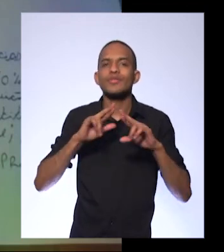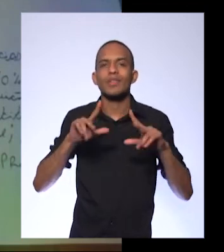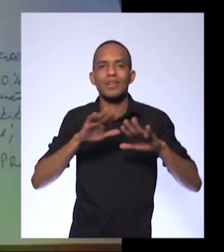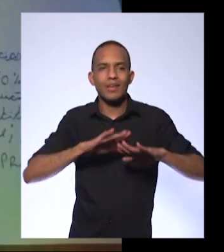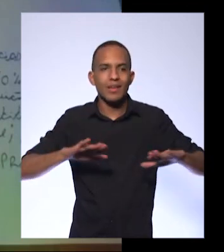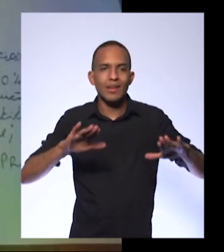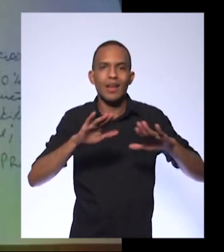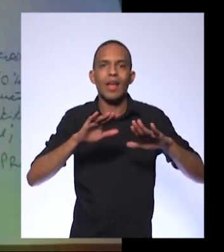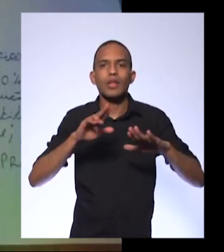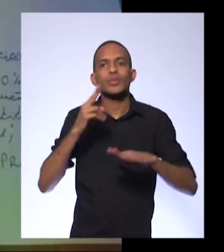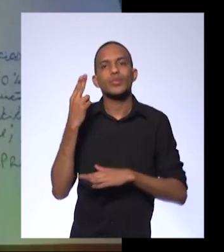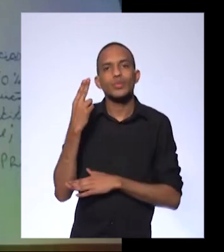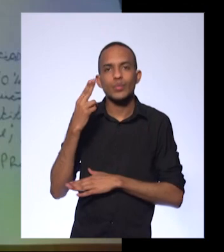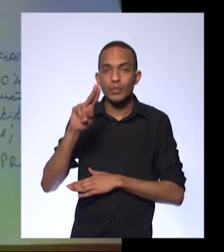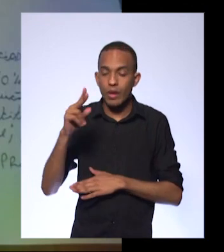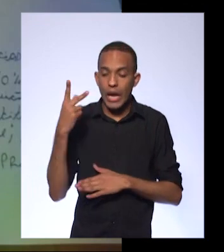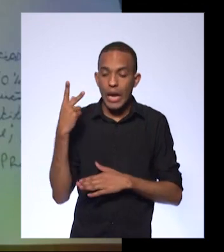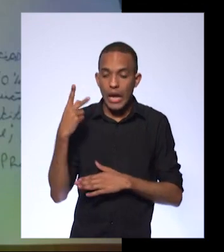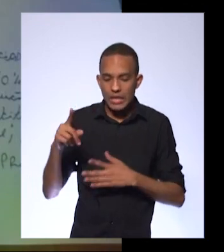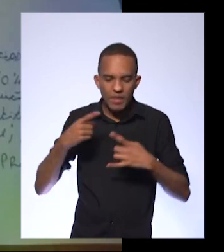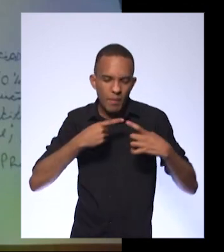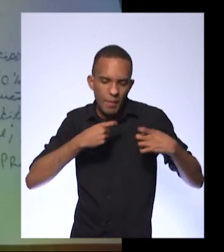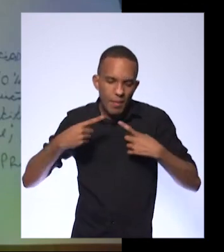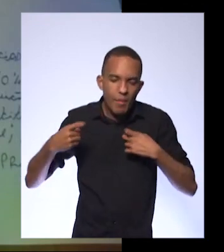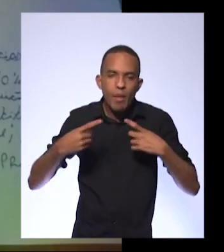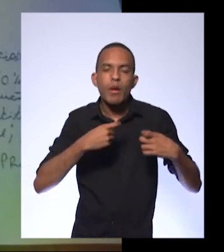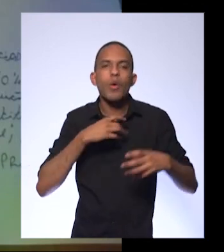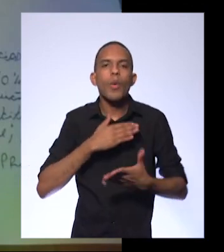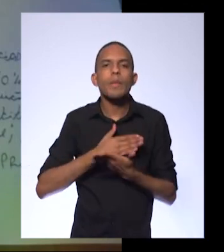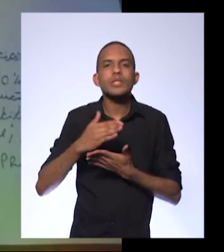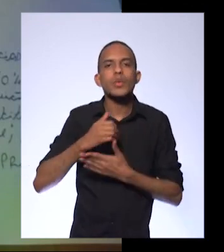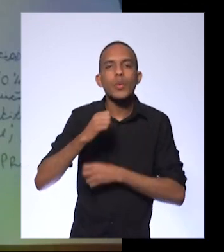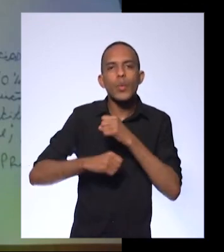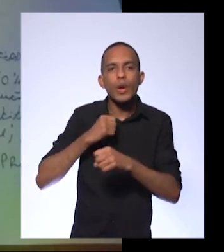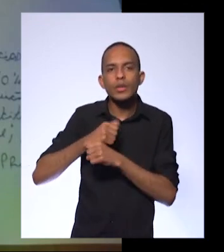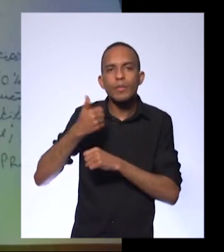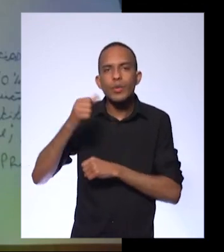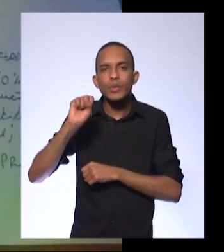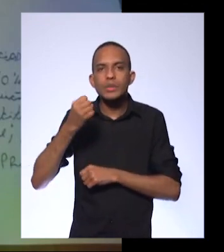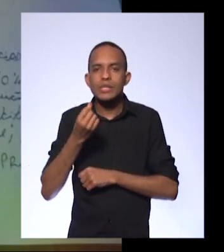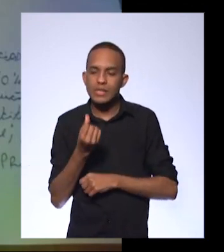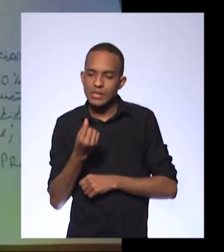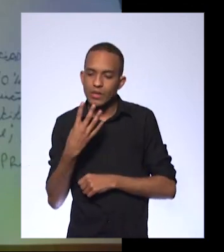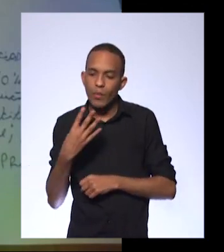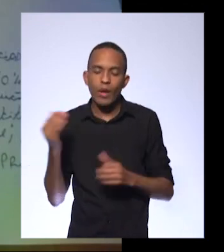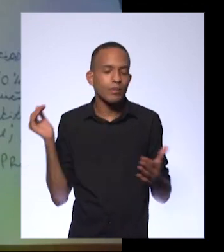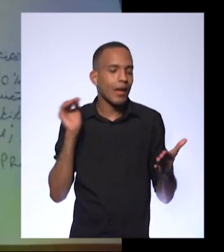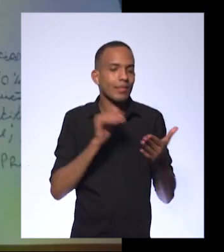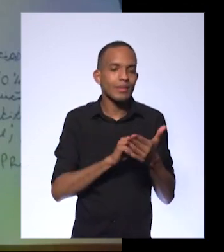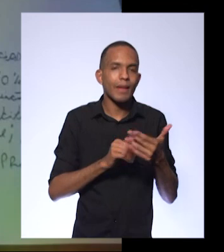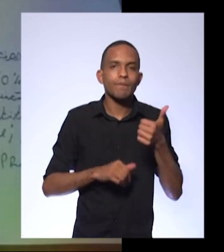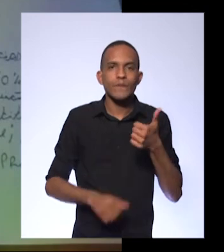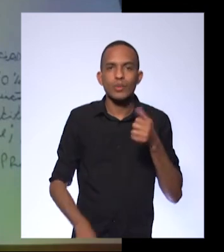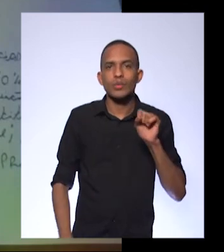e no Uruguai. Essa guerra deu início no ano de 1864 e durou até o ano